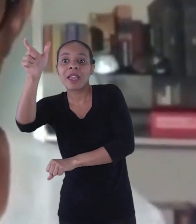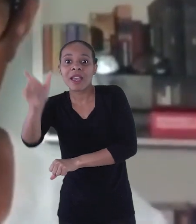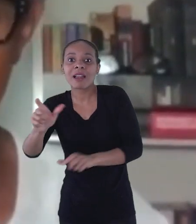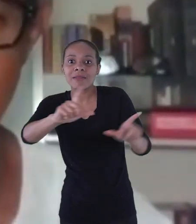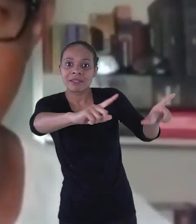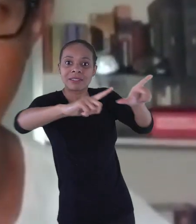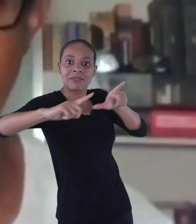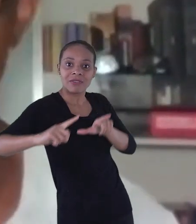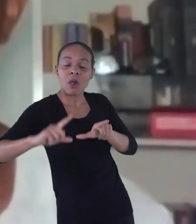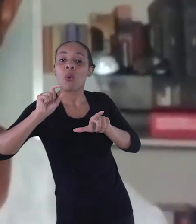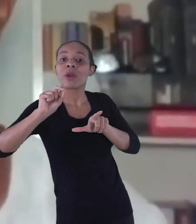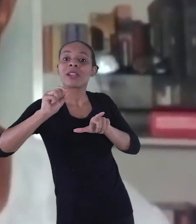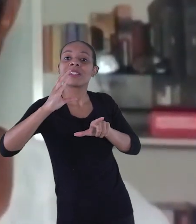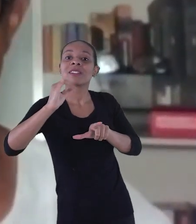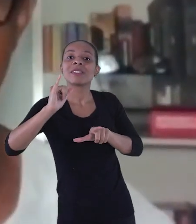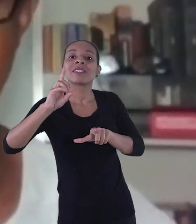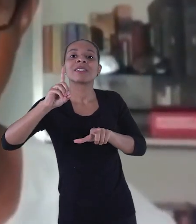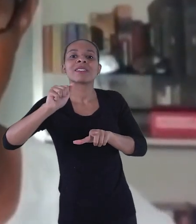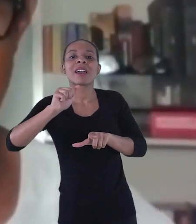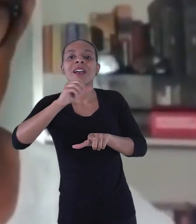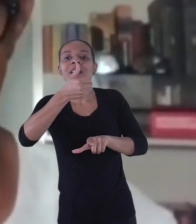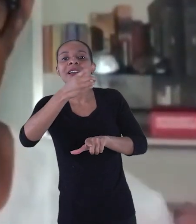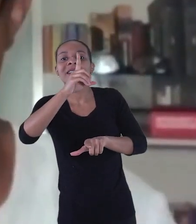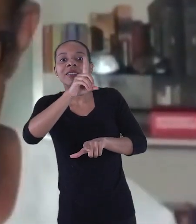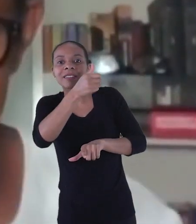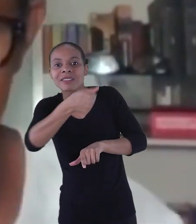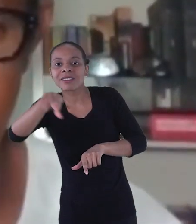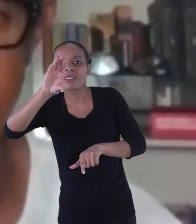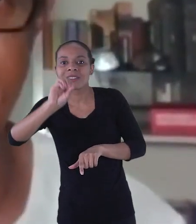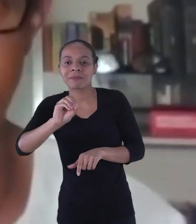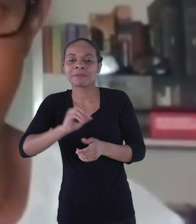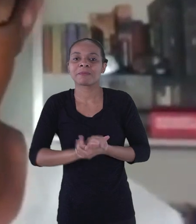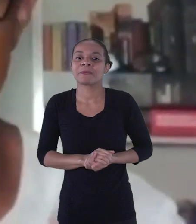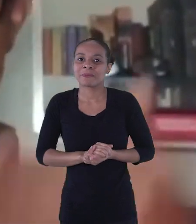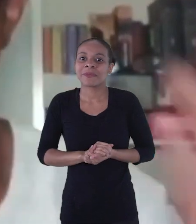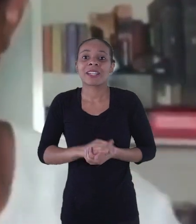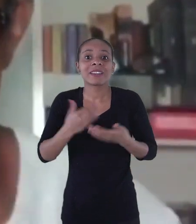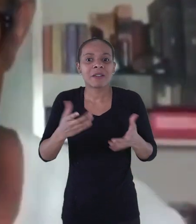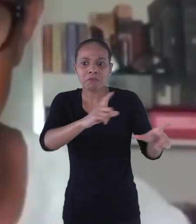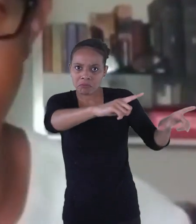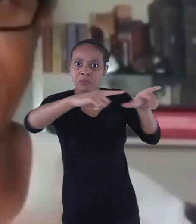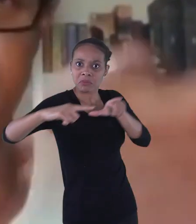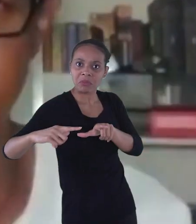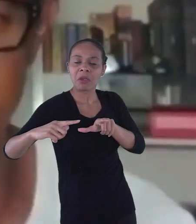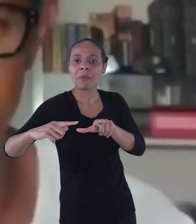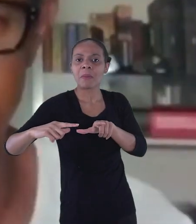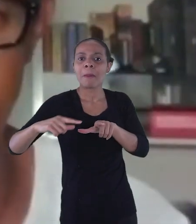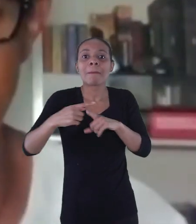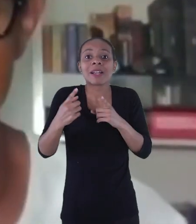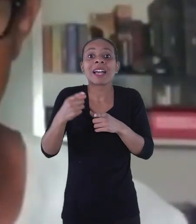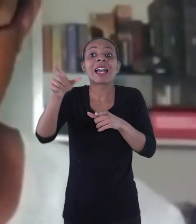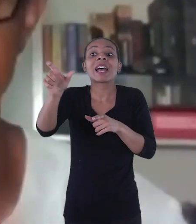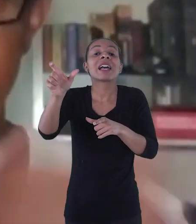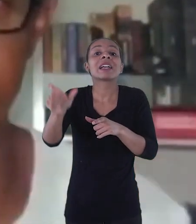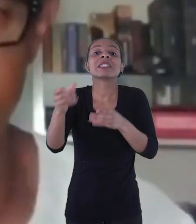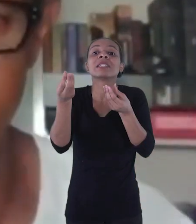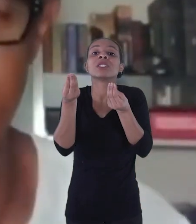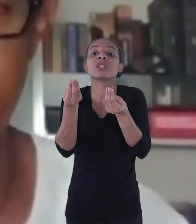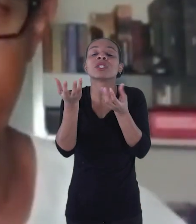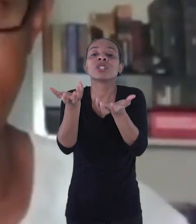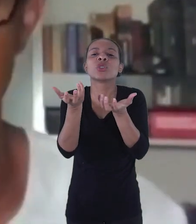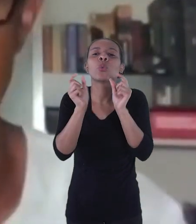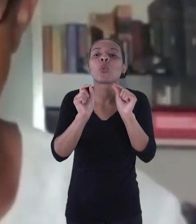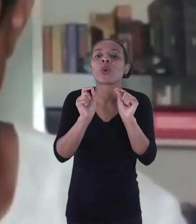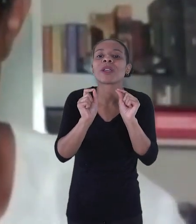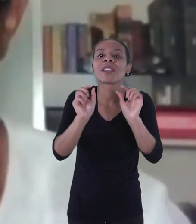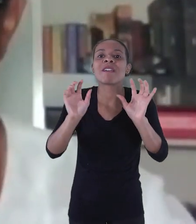banquete para todo mundo, e o Oldário Dantas teve que ser firme com ela, dizendo, os vereadores, essas pessoas todas, você vai gastar uma